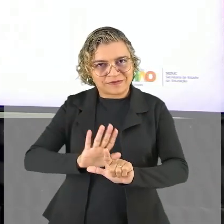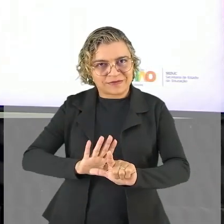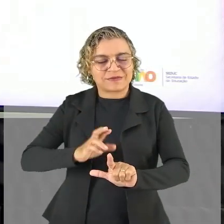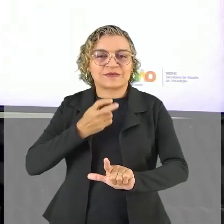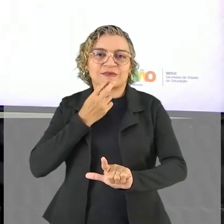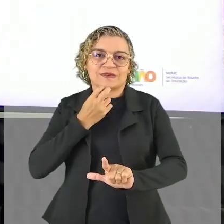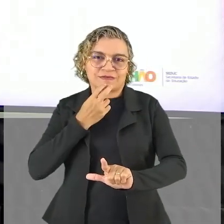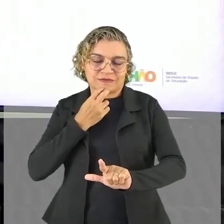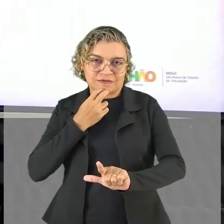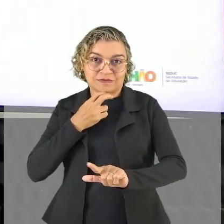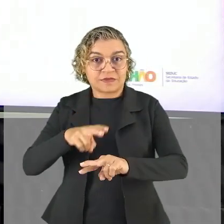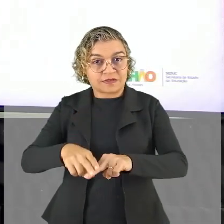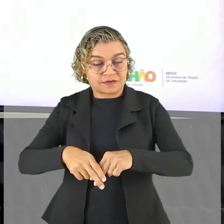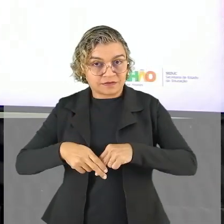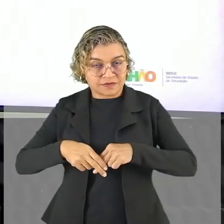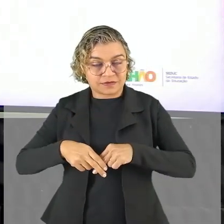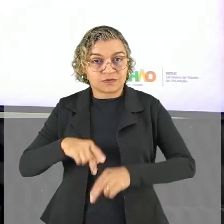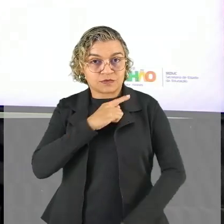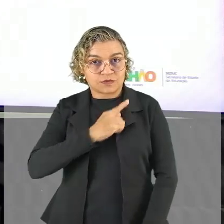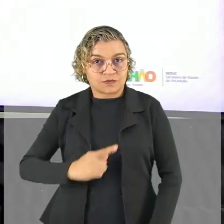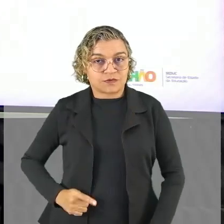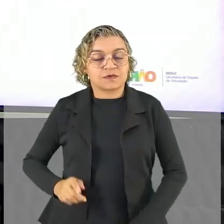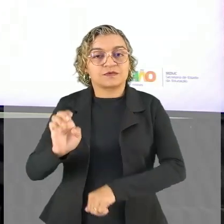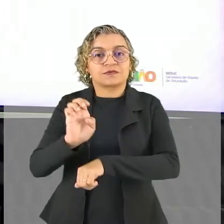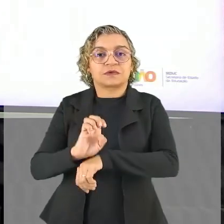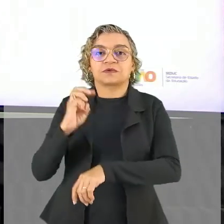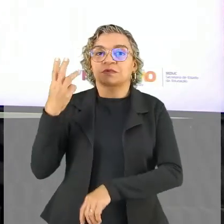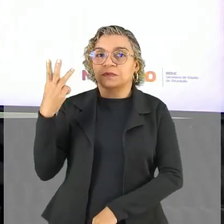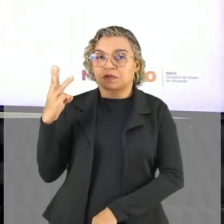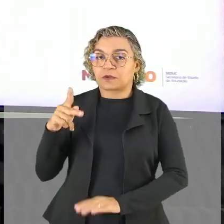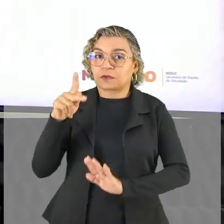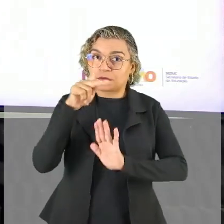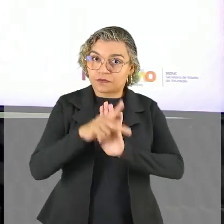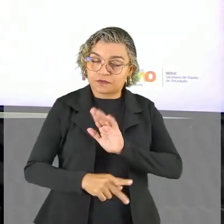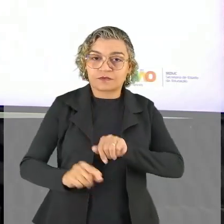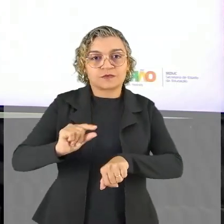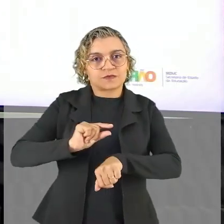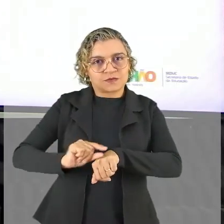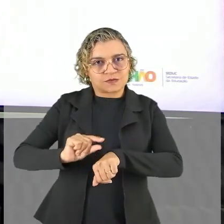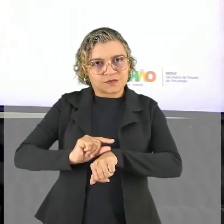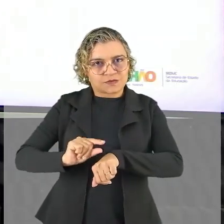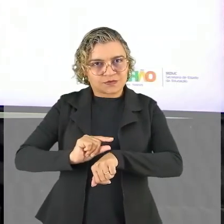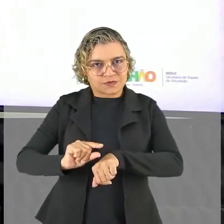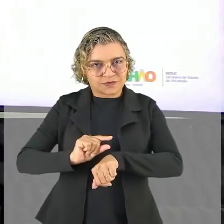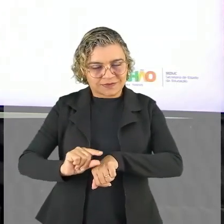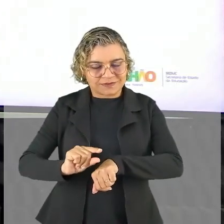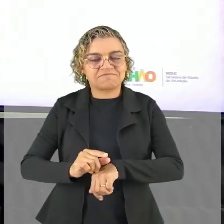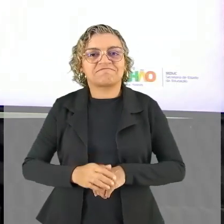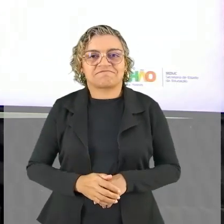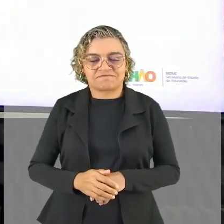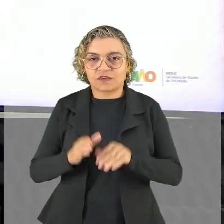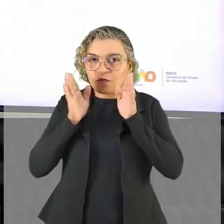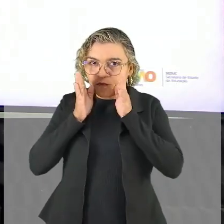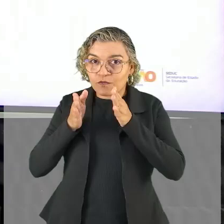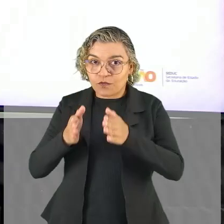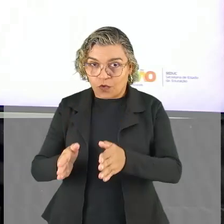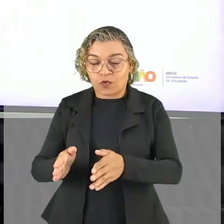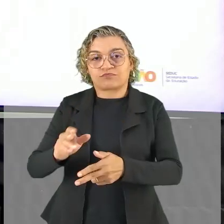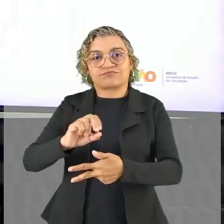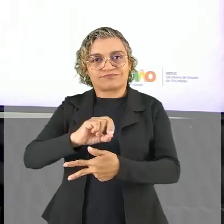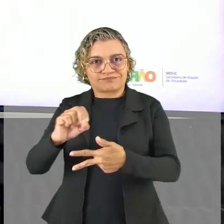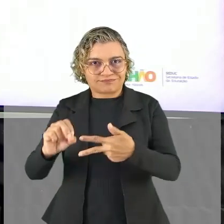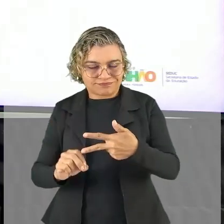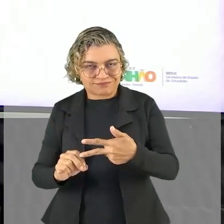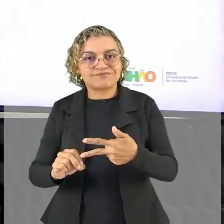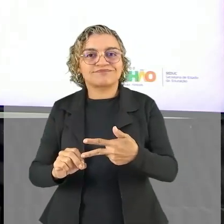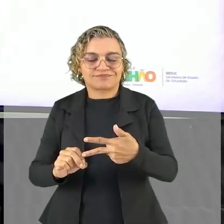através do Governo do Estado do Maranhão, né? É um projeto, um cursinho pré-vestibular, através também da Secretaria de Educação do Estado, que